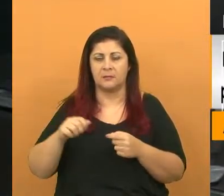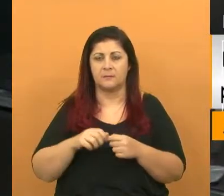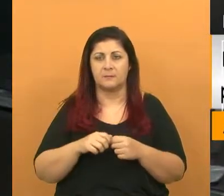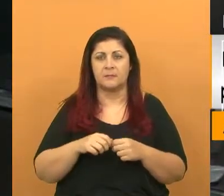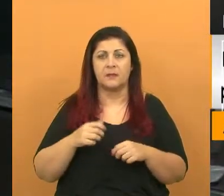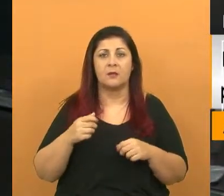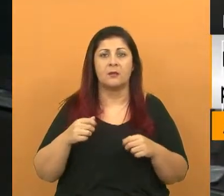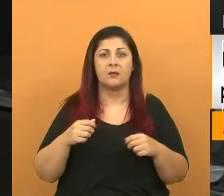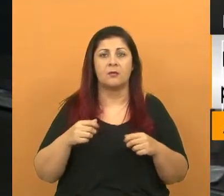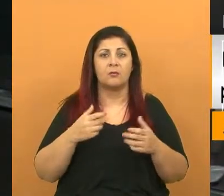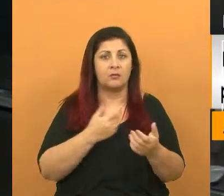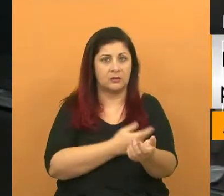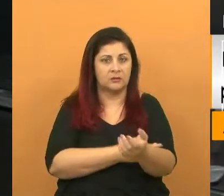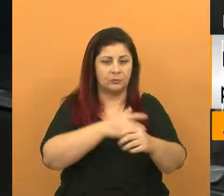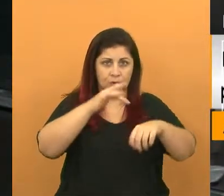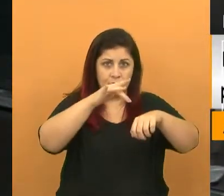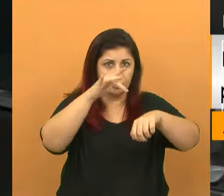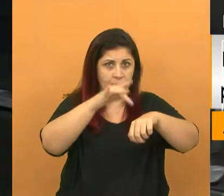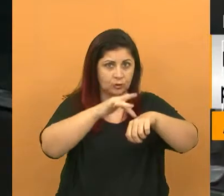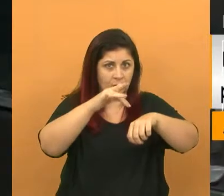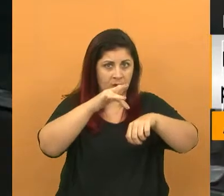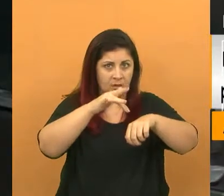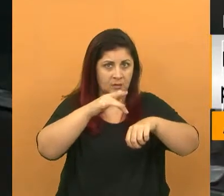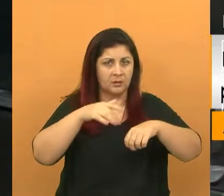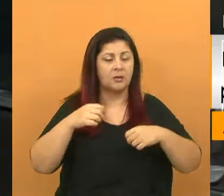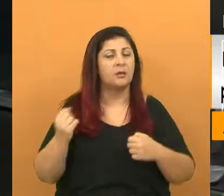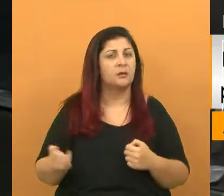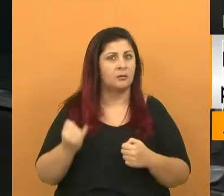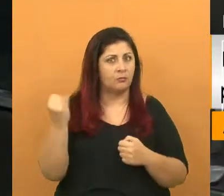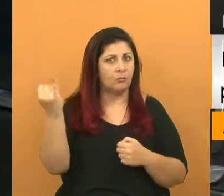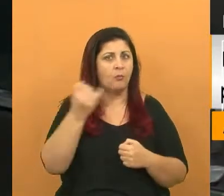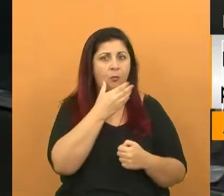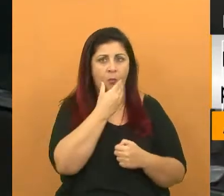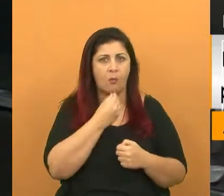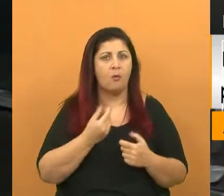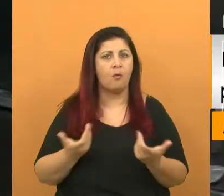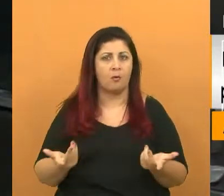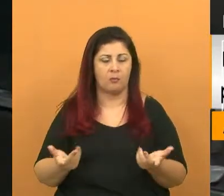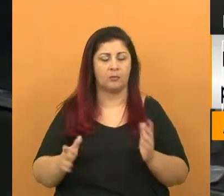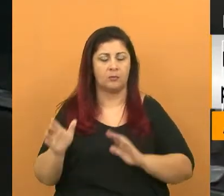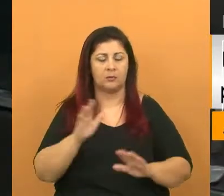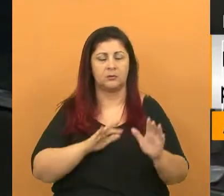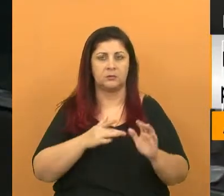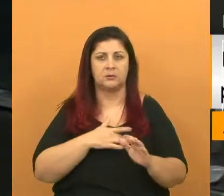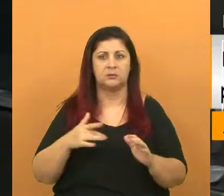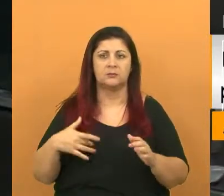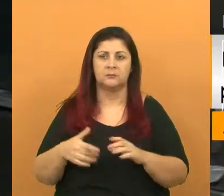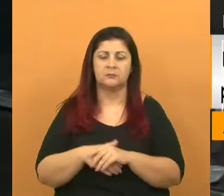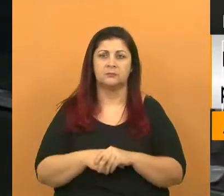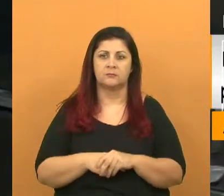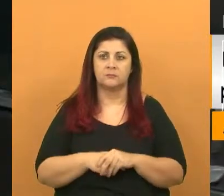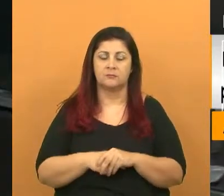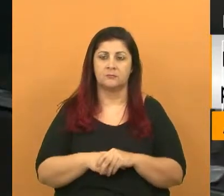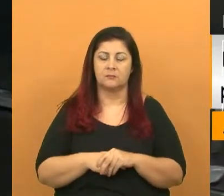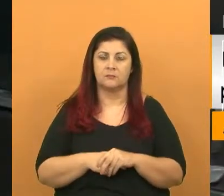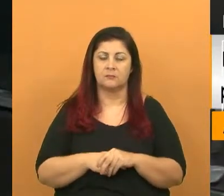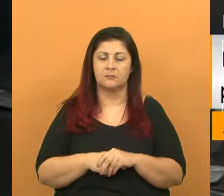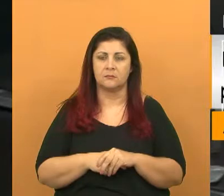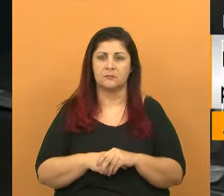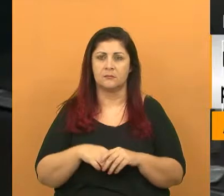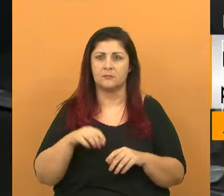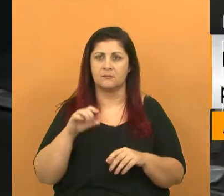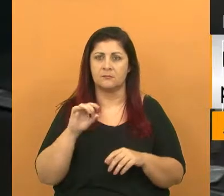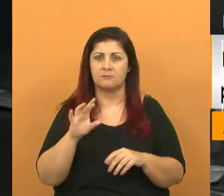Realmente, o exame de toque é que vai dar um diagnóstico mais preciso a respeito do câncer de próstata. E só